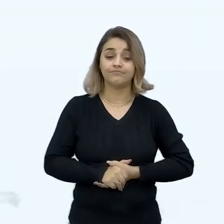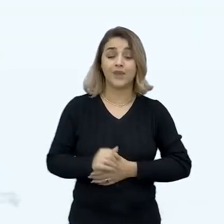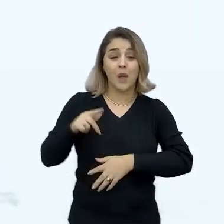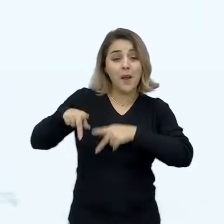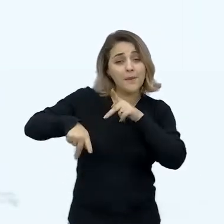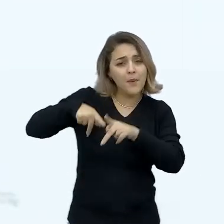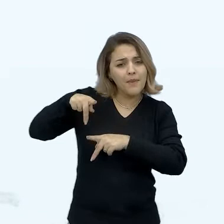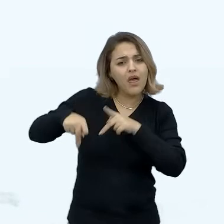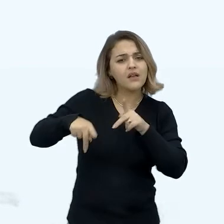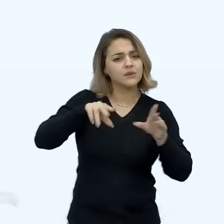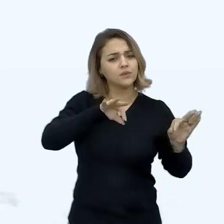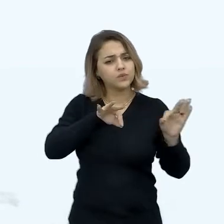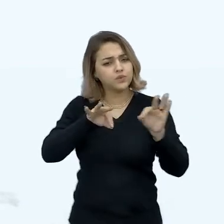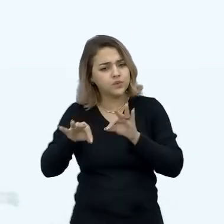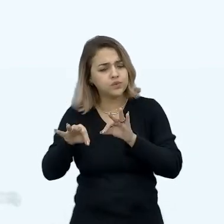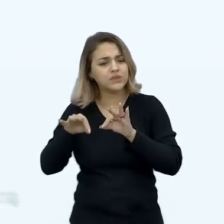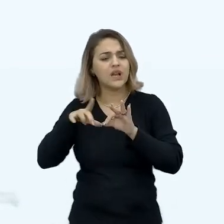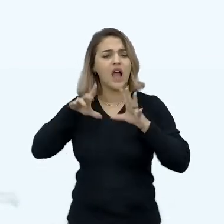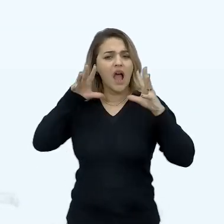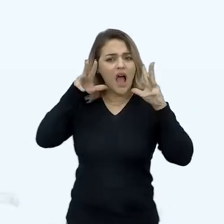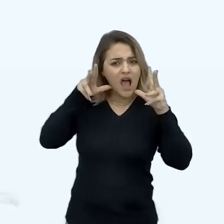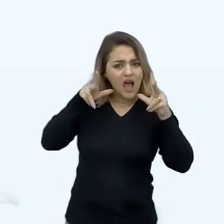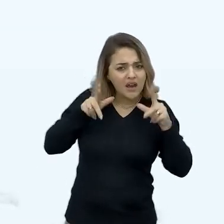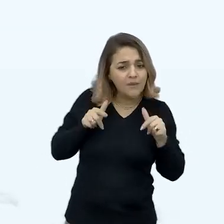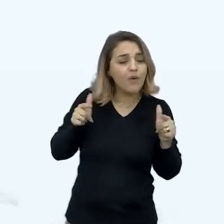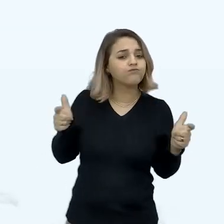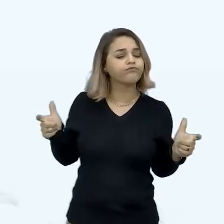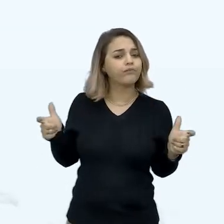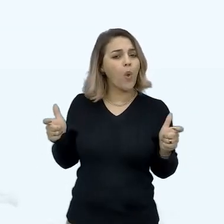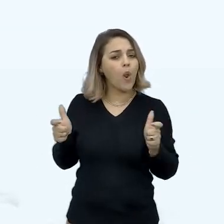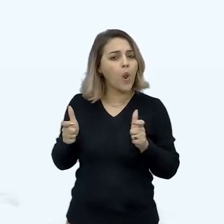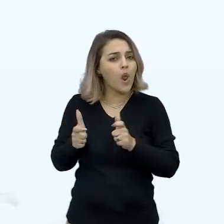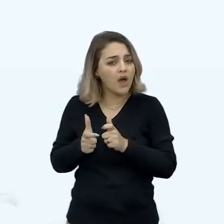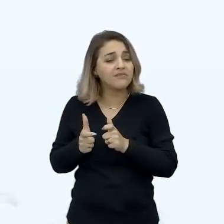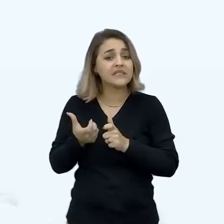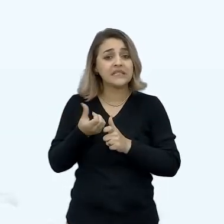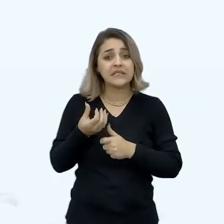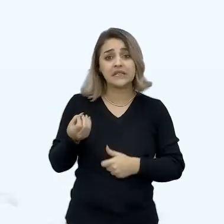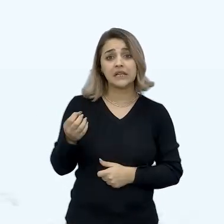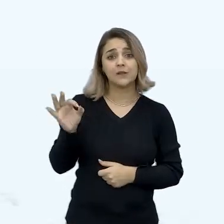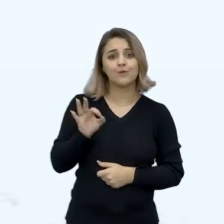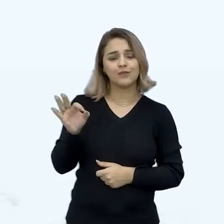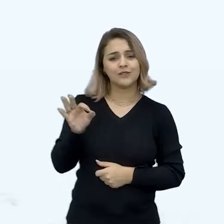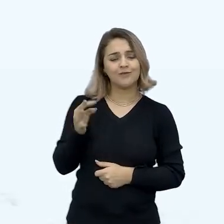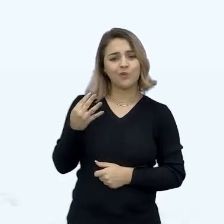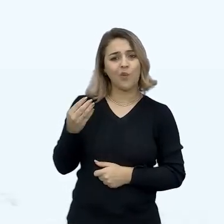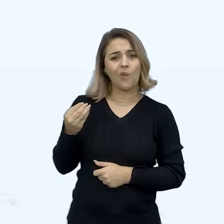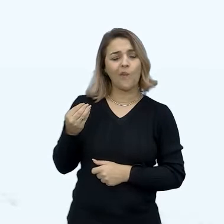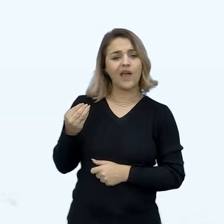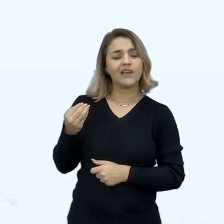Populações monitoradas de vertebrados diminuíram 60% em apenas 40 anos.